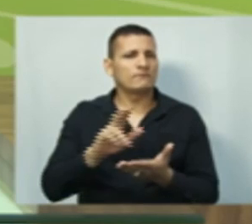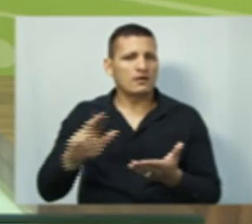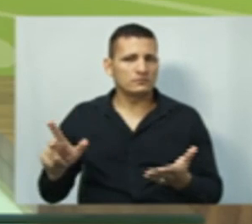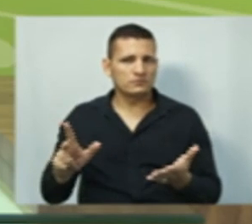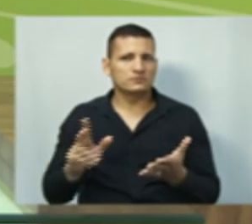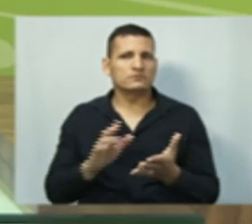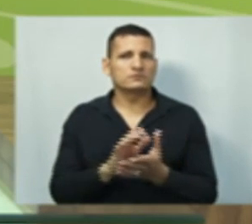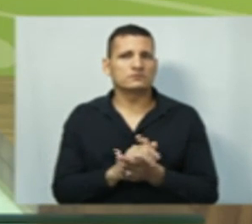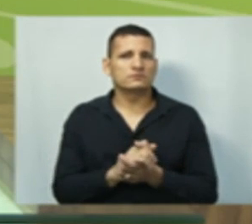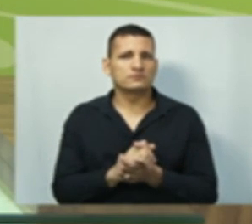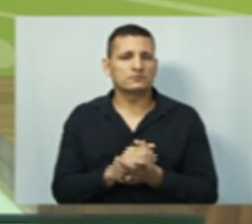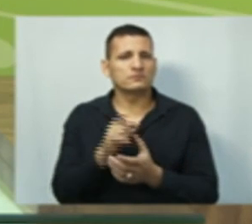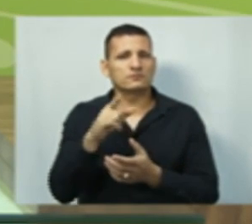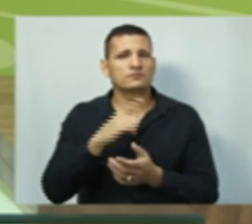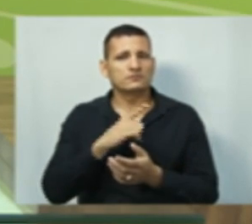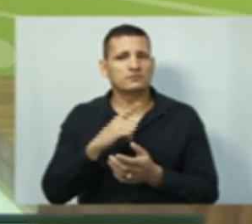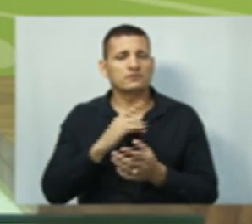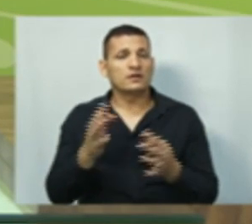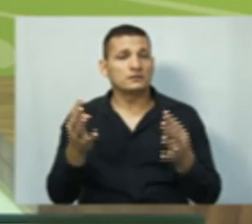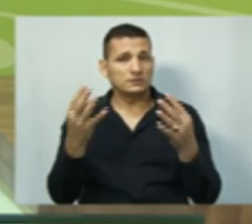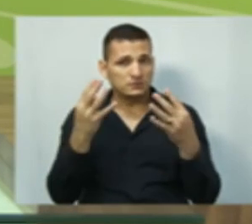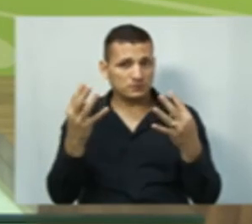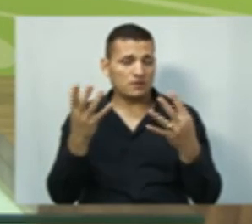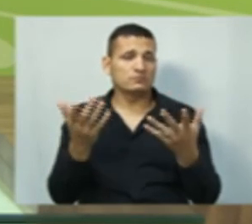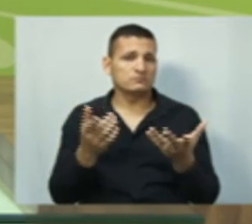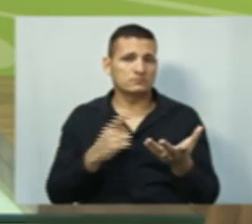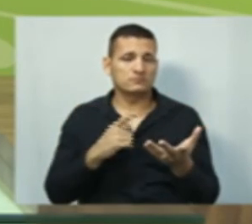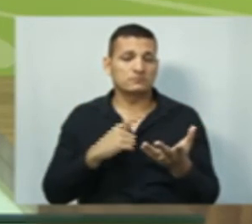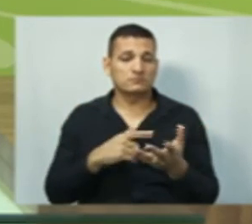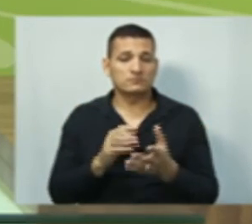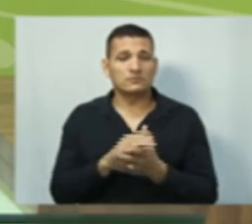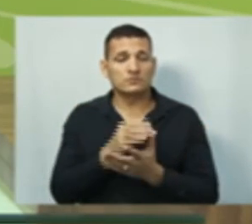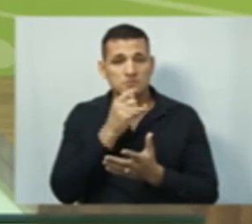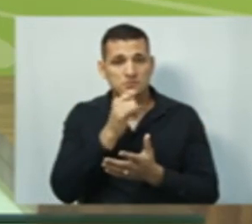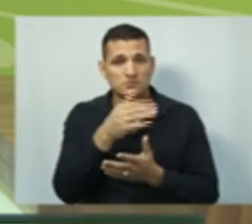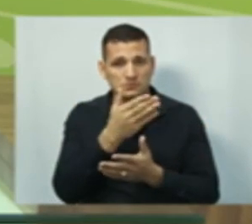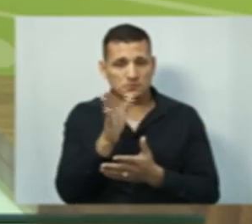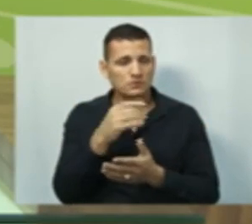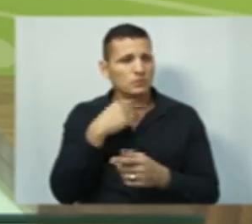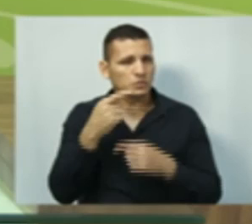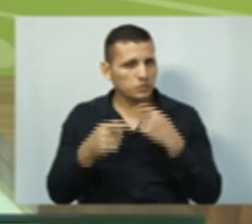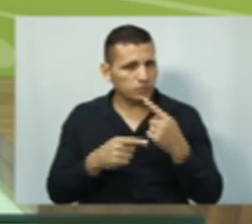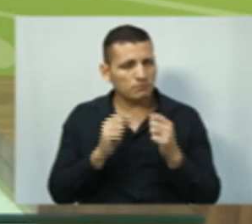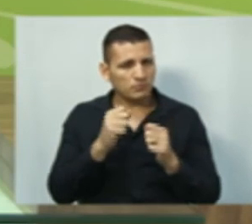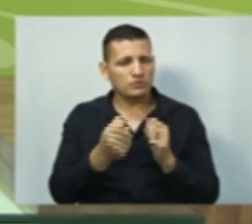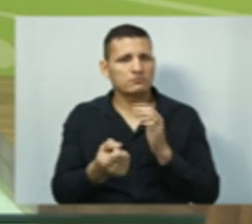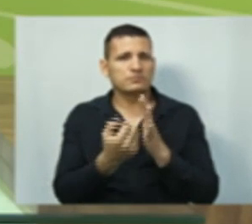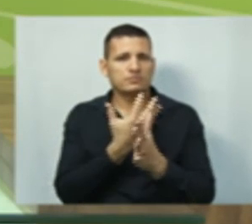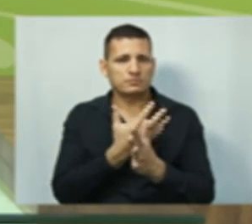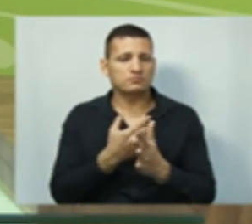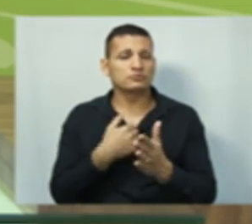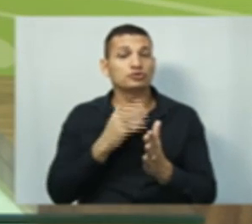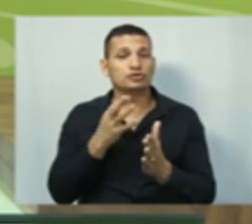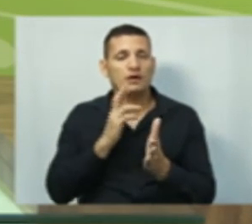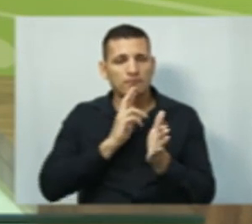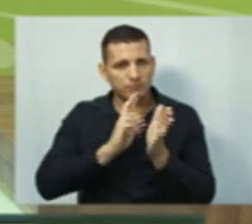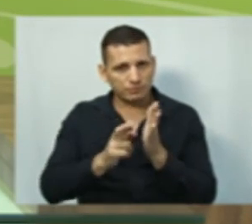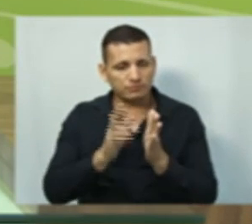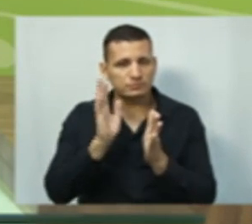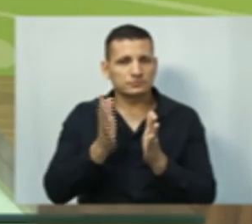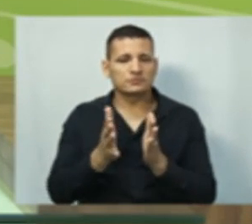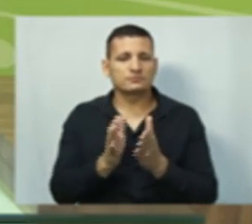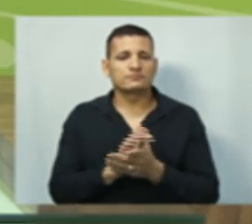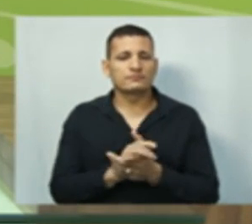atenção bastante nesses conteúdos. Se vocês tiverem alguma dúvida, envie para a gente que a gente já responde, até